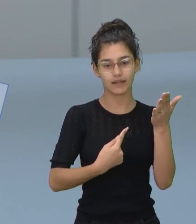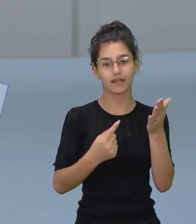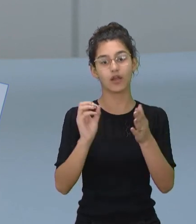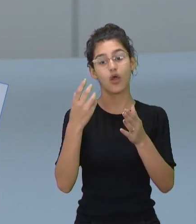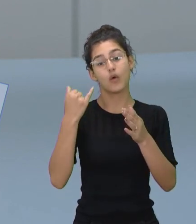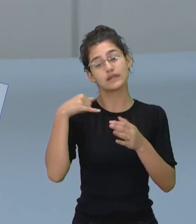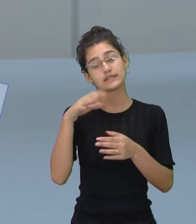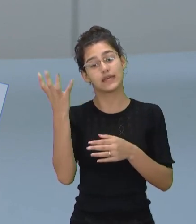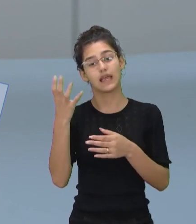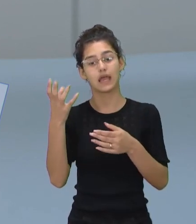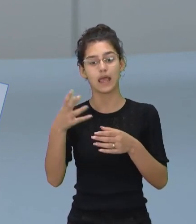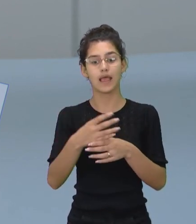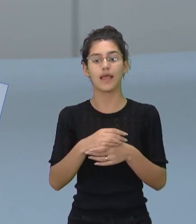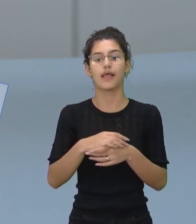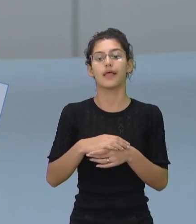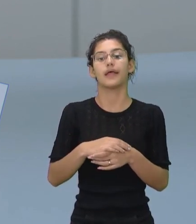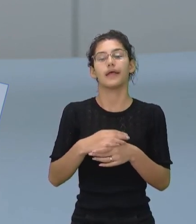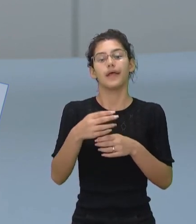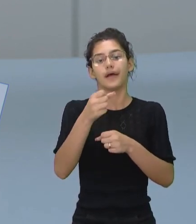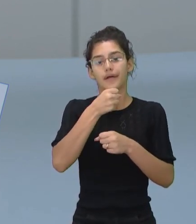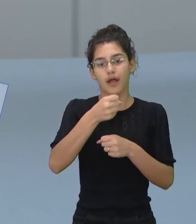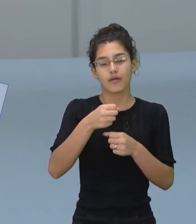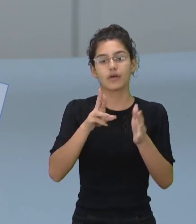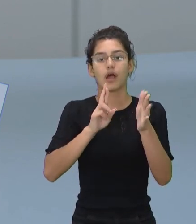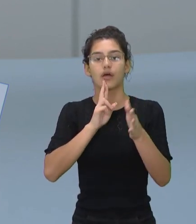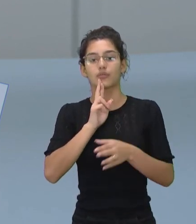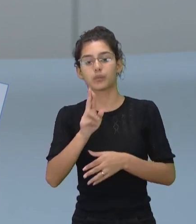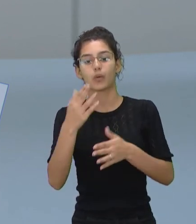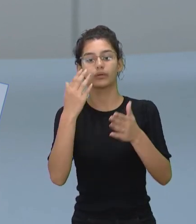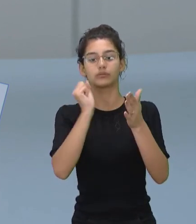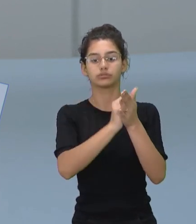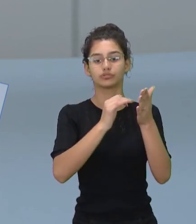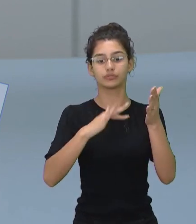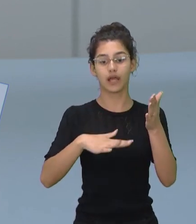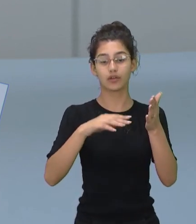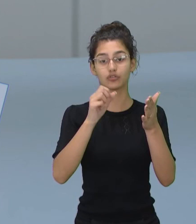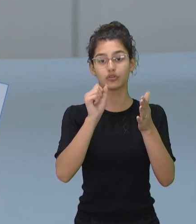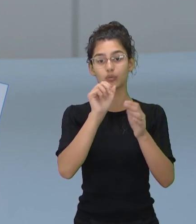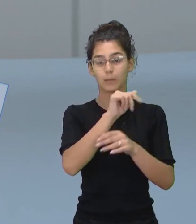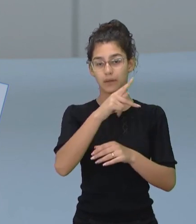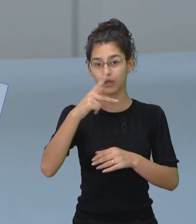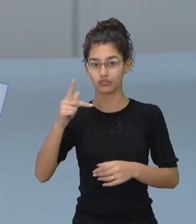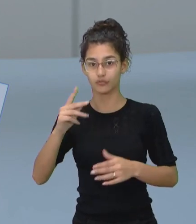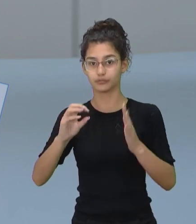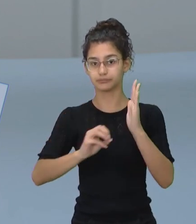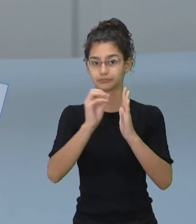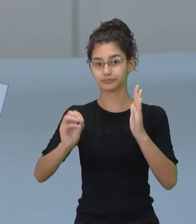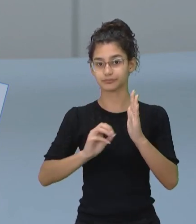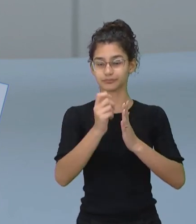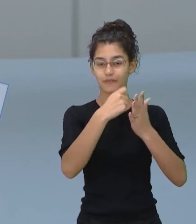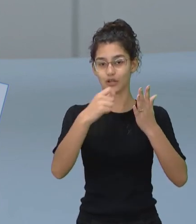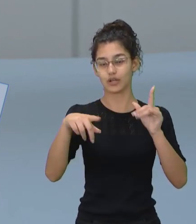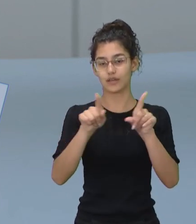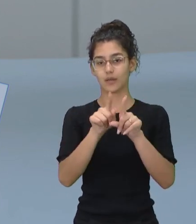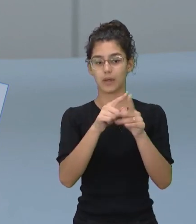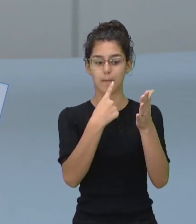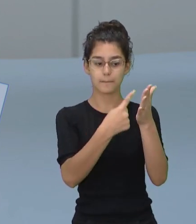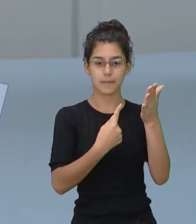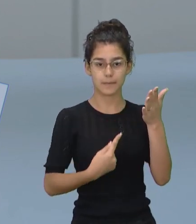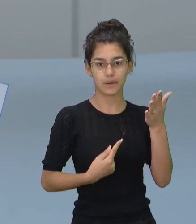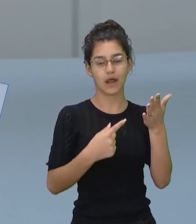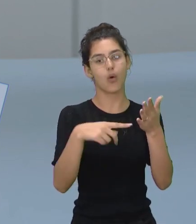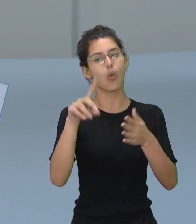se preferir, grave aí para futuras consultas, responda a tarefa no aplicativo do Centro de Mídias e anote aí no seu diário de bordo